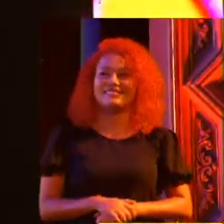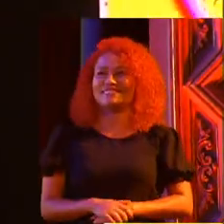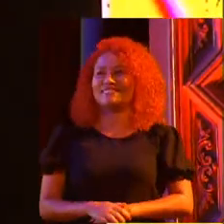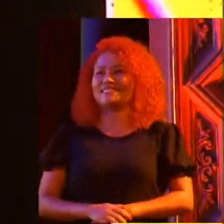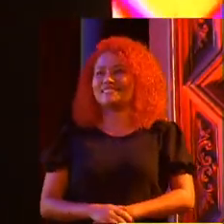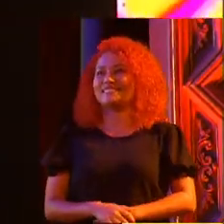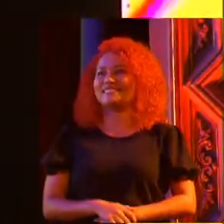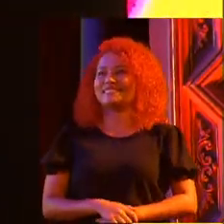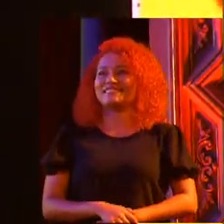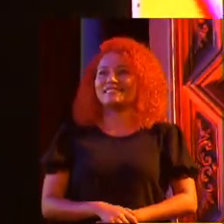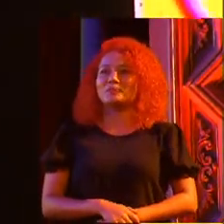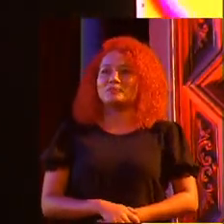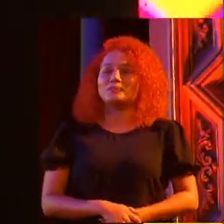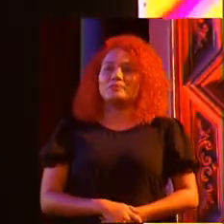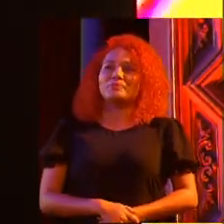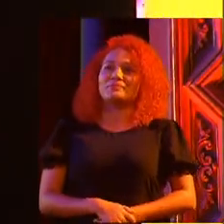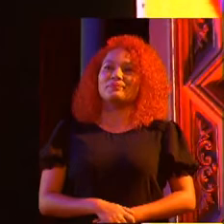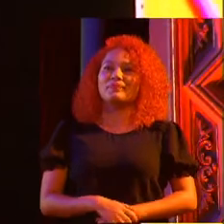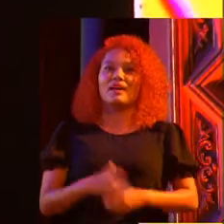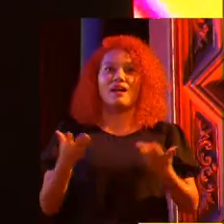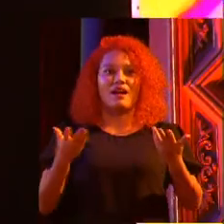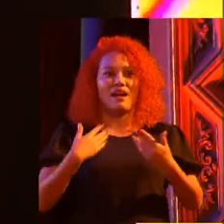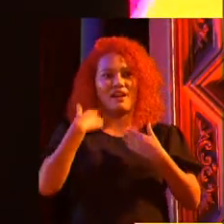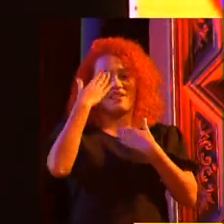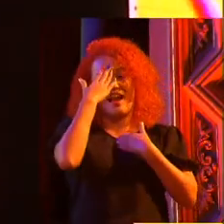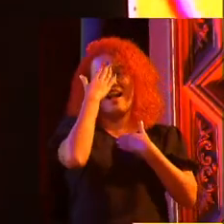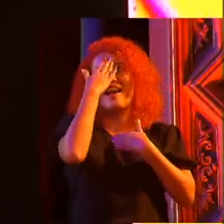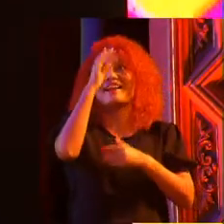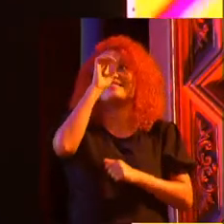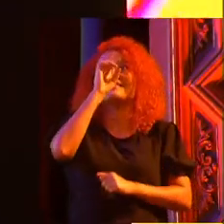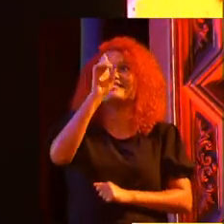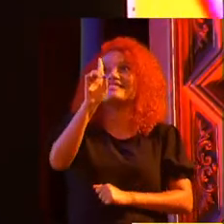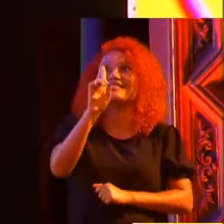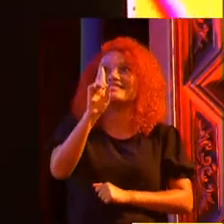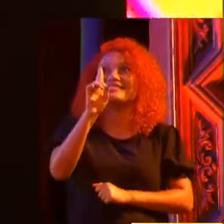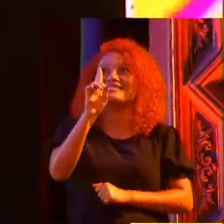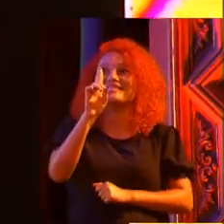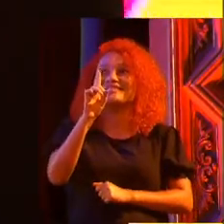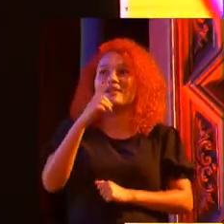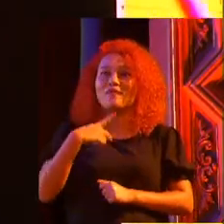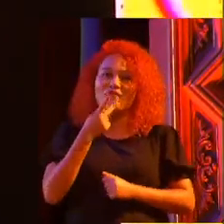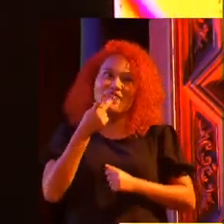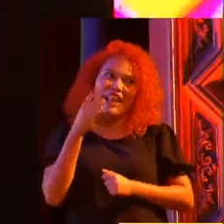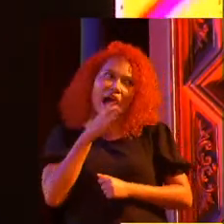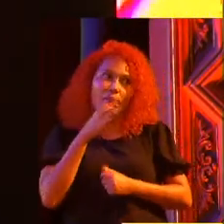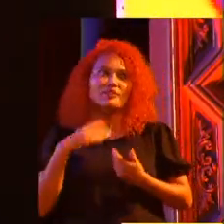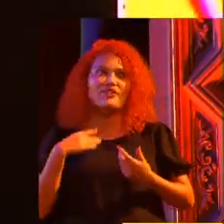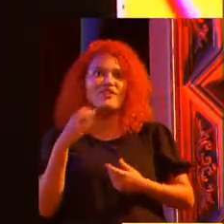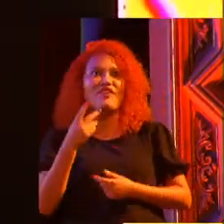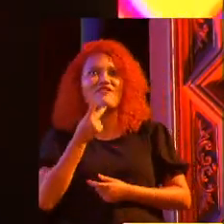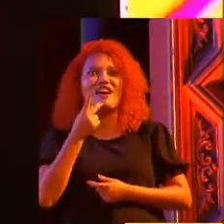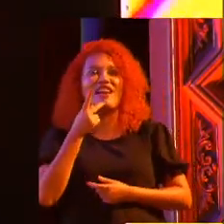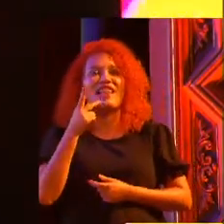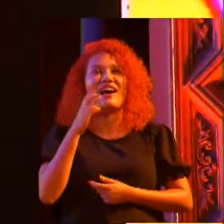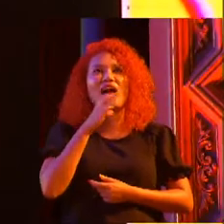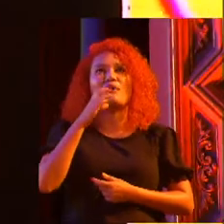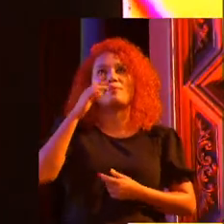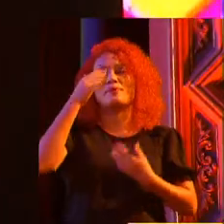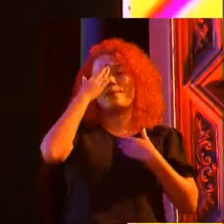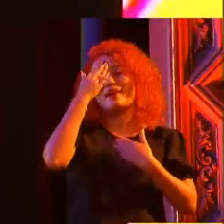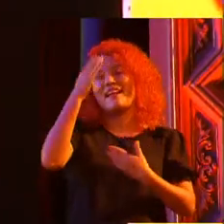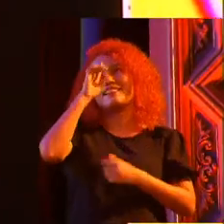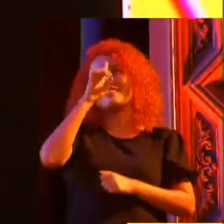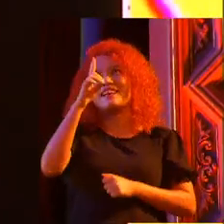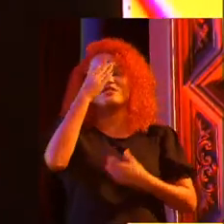Então, eu queria agradecer primeiramente a Deus, pedindo para ser breve, então eu vou ser breve. Primeiramente a Deus, agradecer a todos